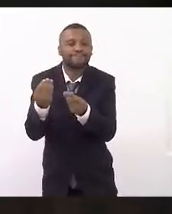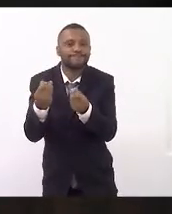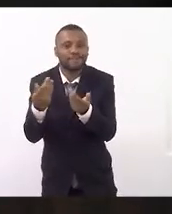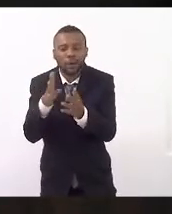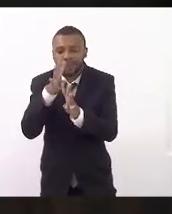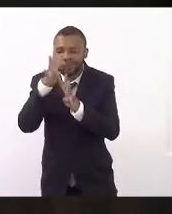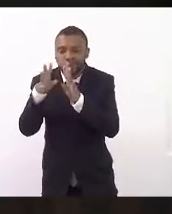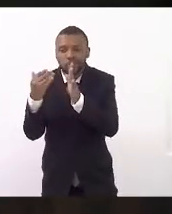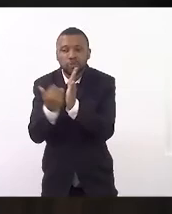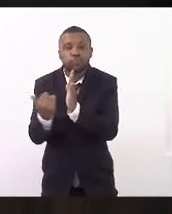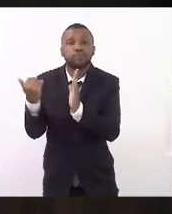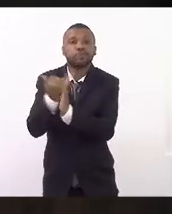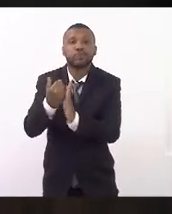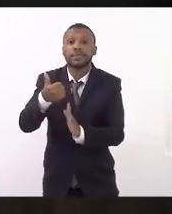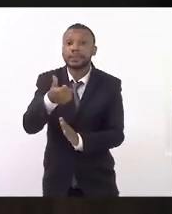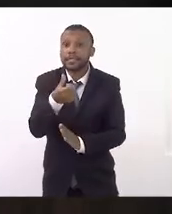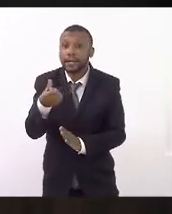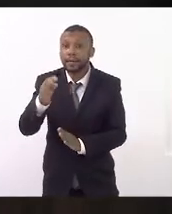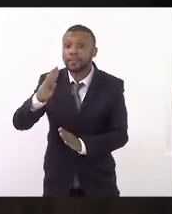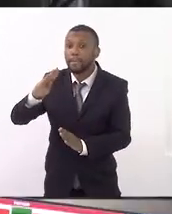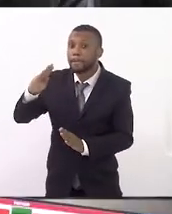mais 16 bi, não é isso, Luiz?